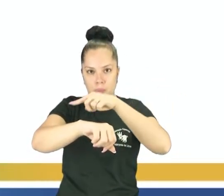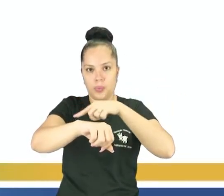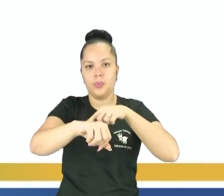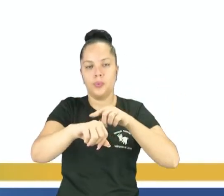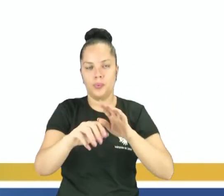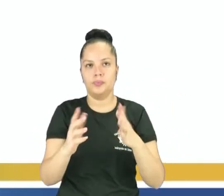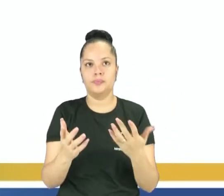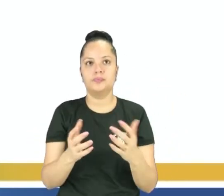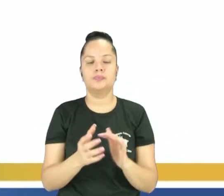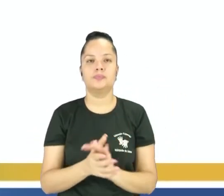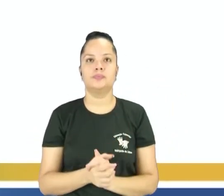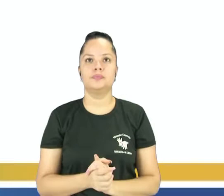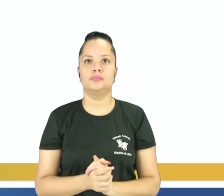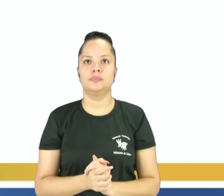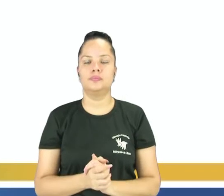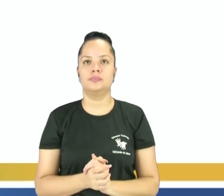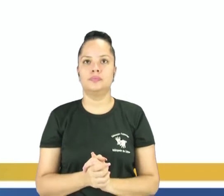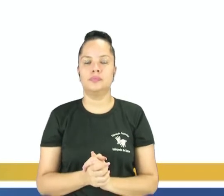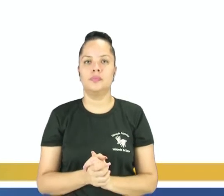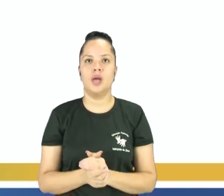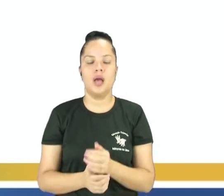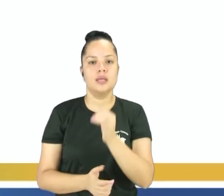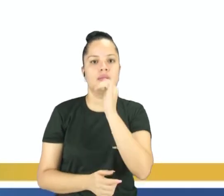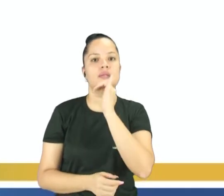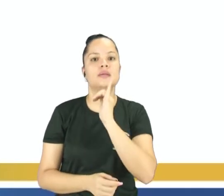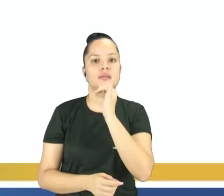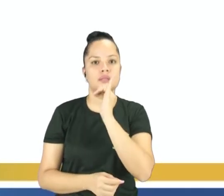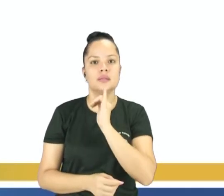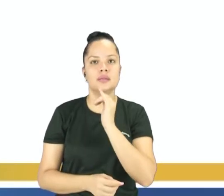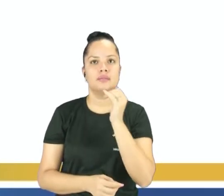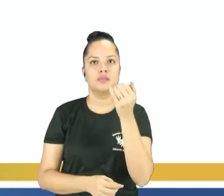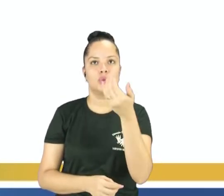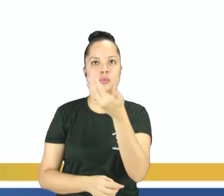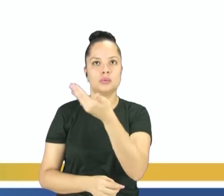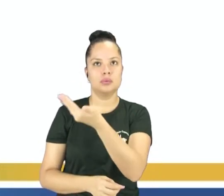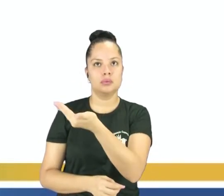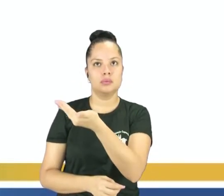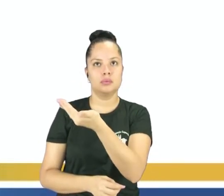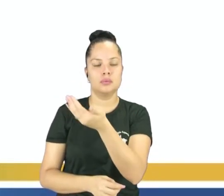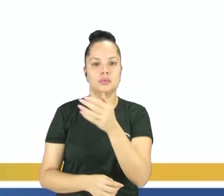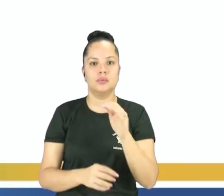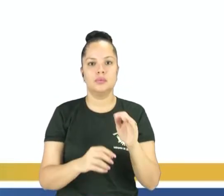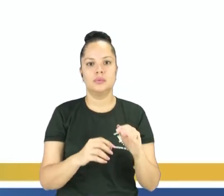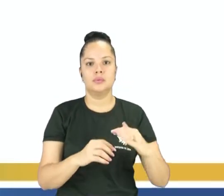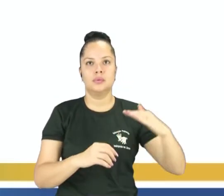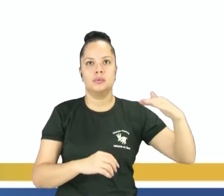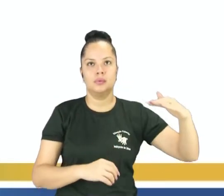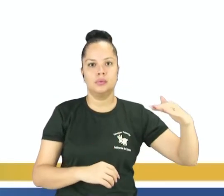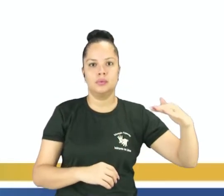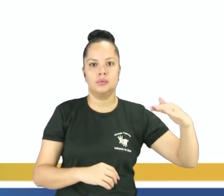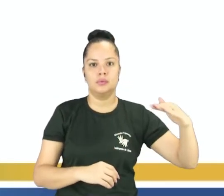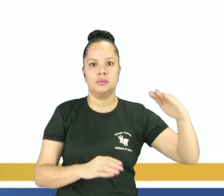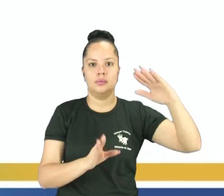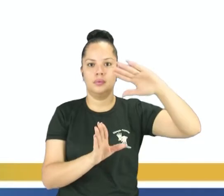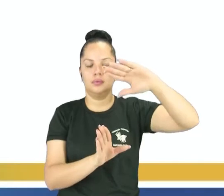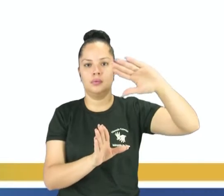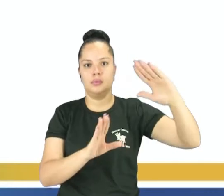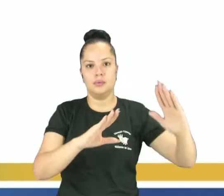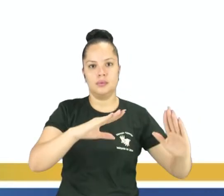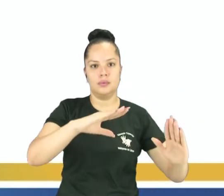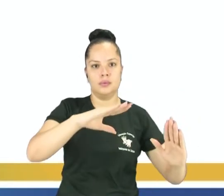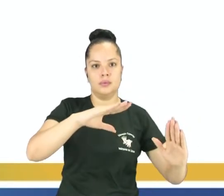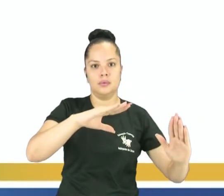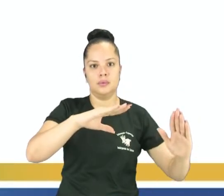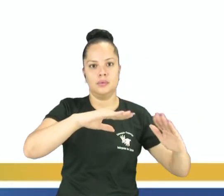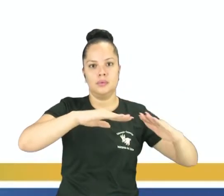dos relógios. Então aqui nós temos, ó, um exemplo de rotação. Olha o que que acontece. Ó, a primeira imagem, ela